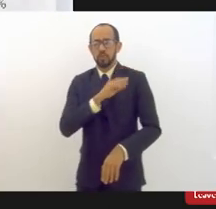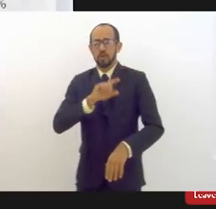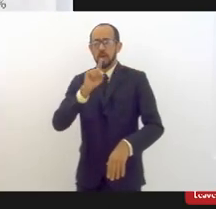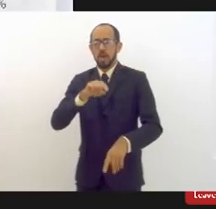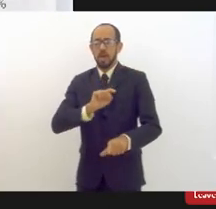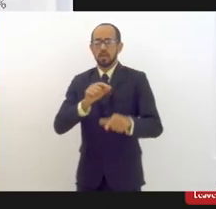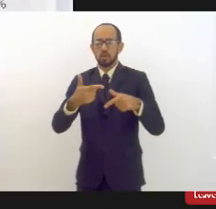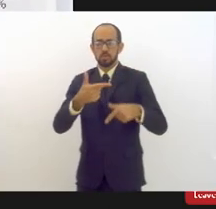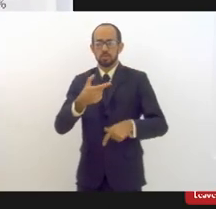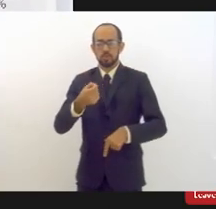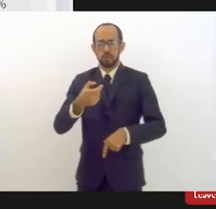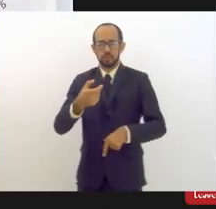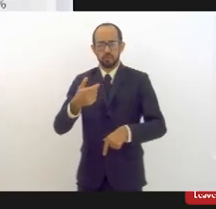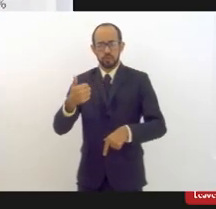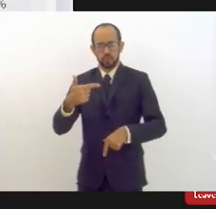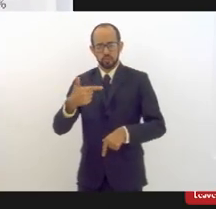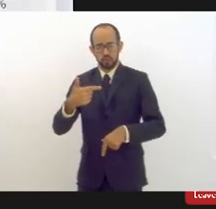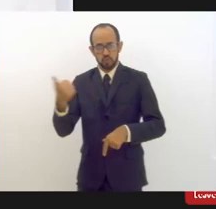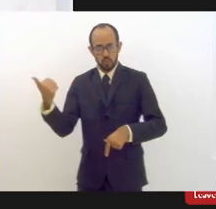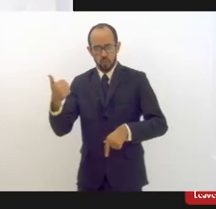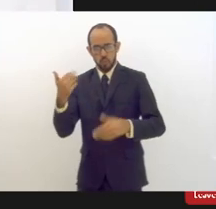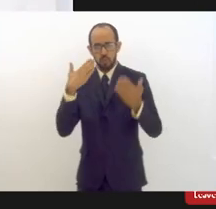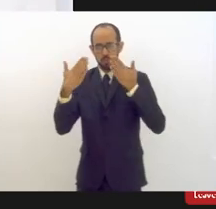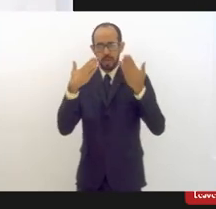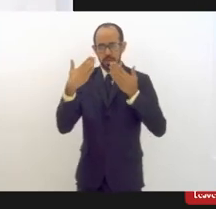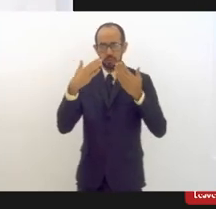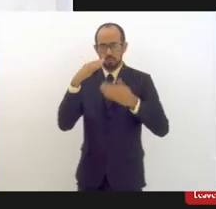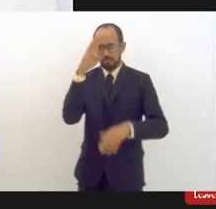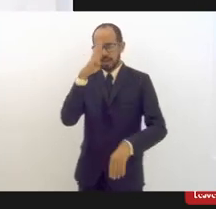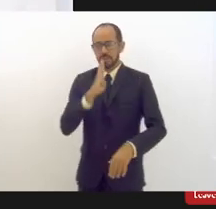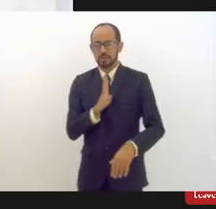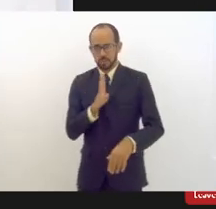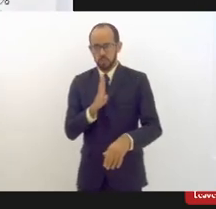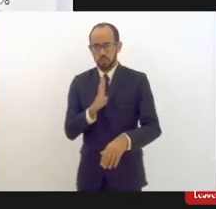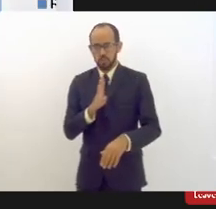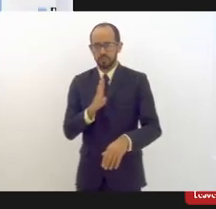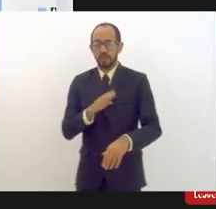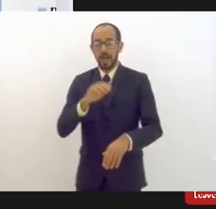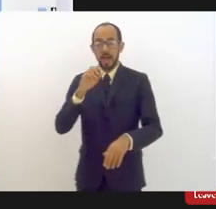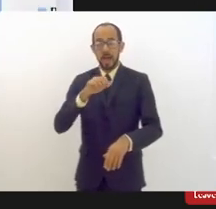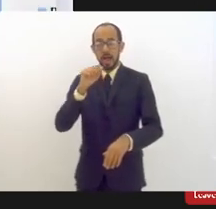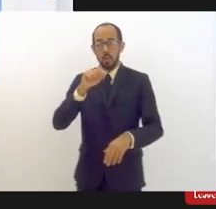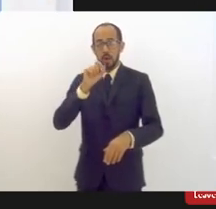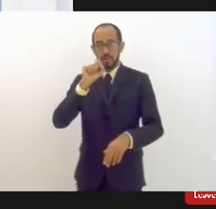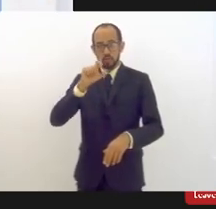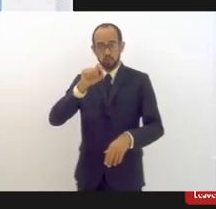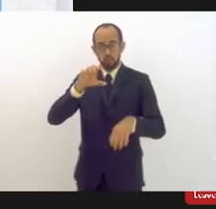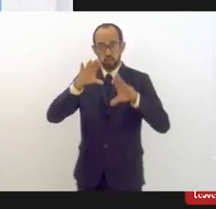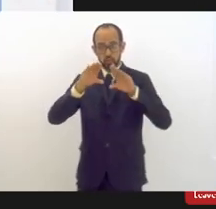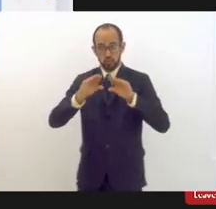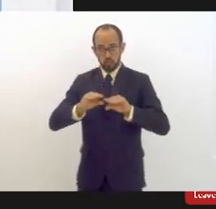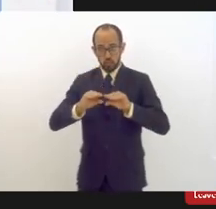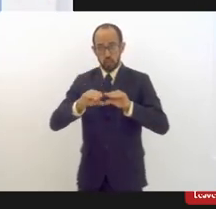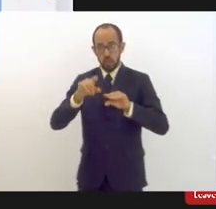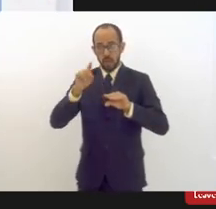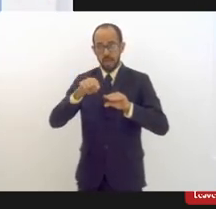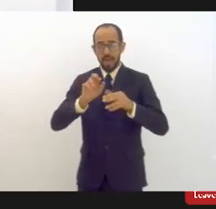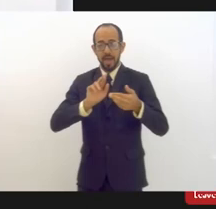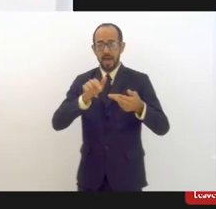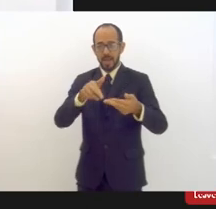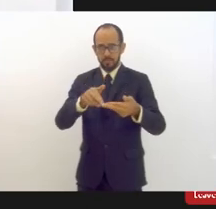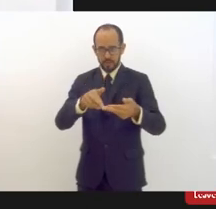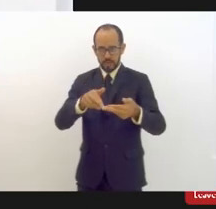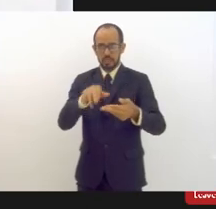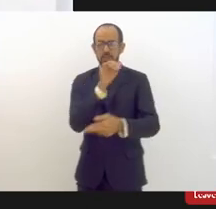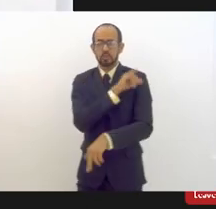no comparativo Rio de Janeiro e Brasil. A coluna mais escura, ela é a referência do Rio